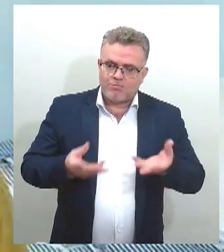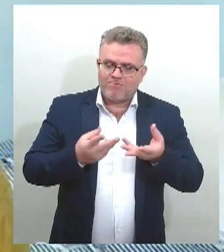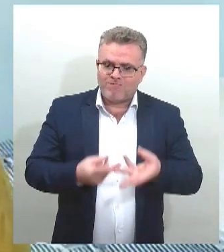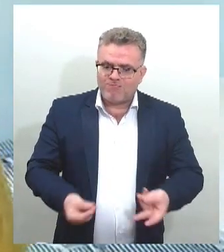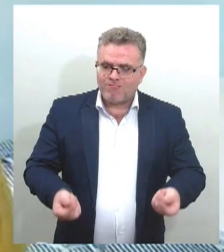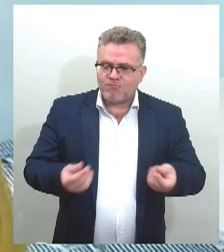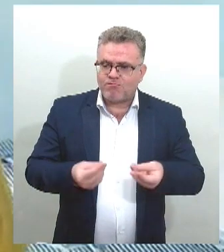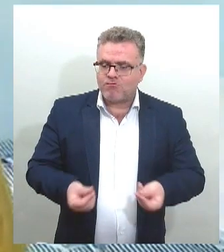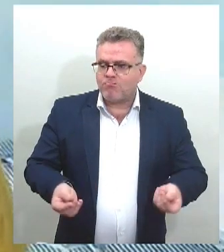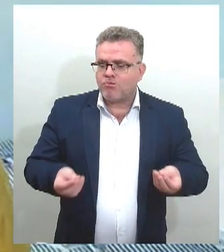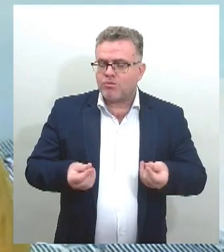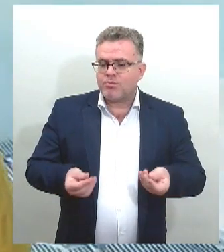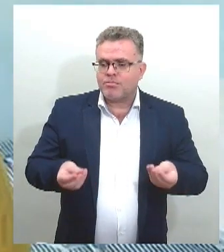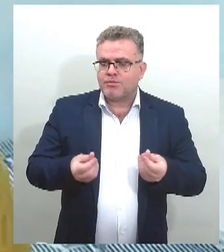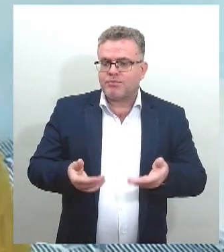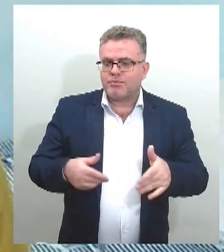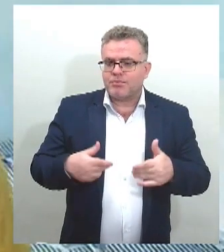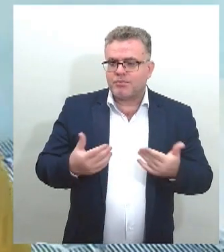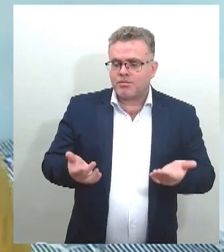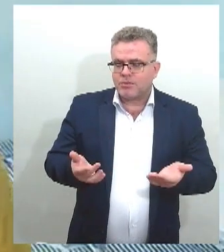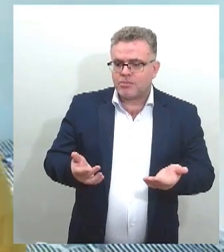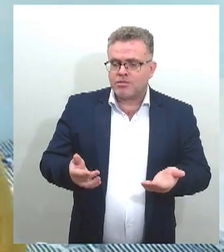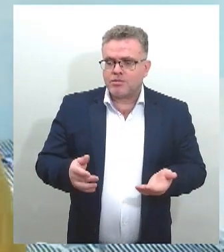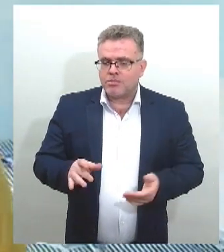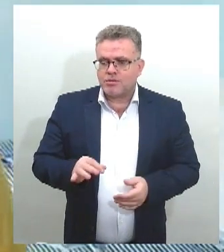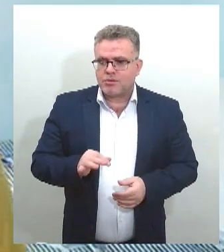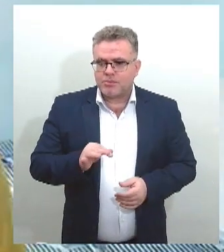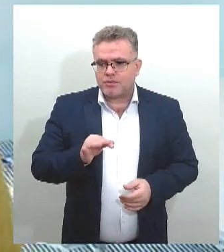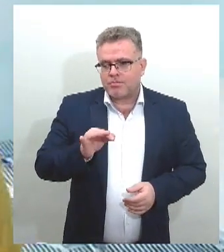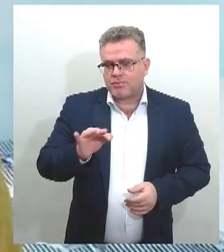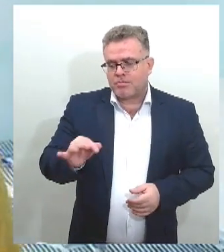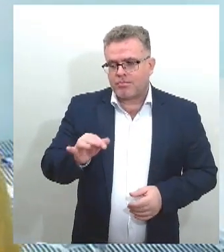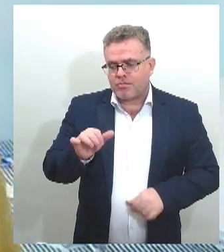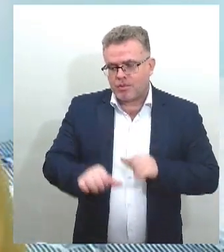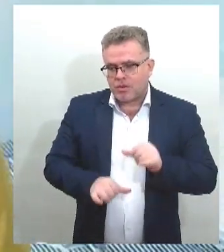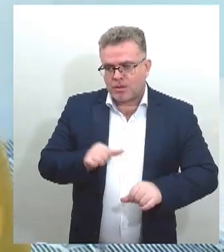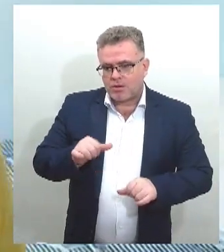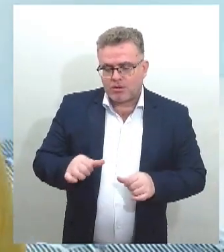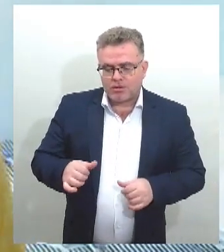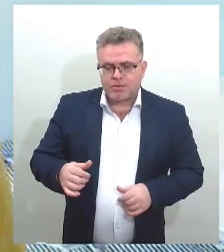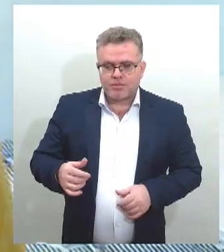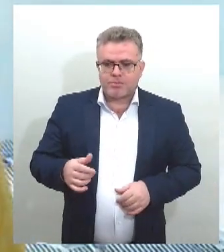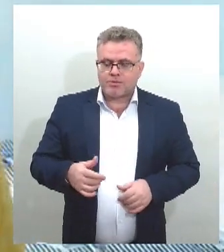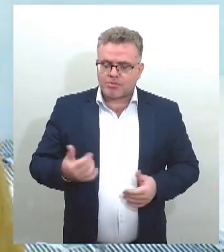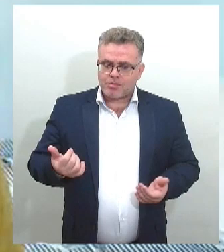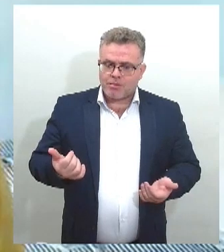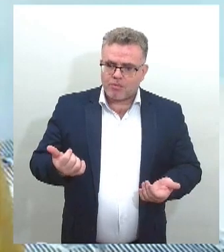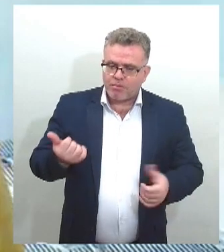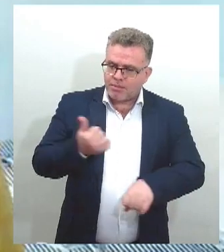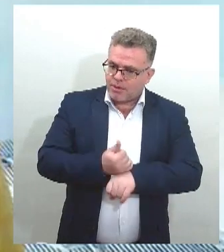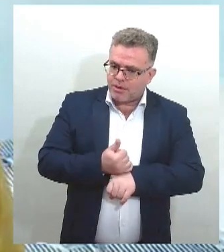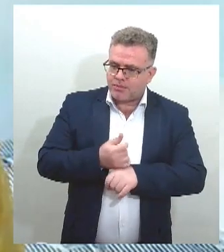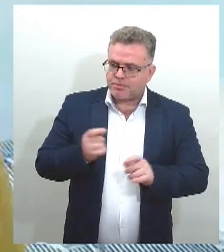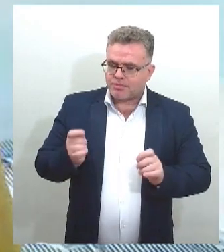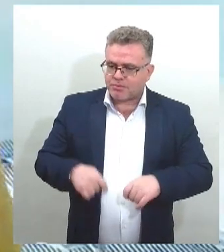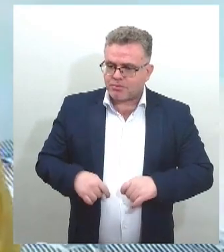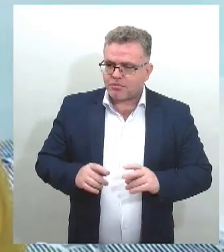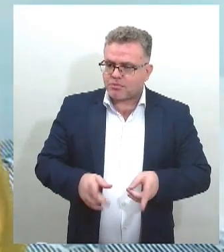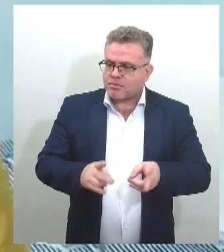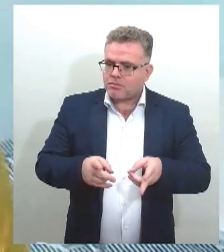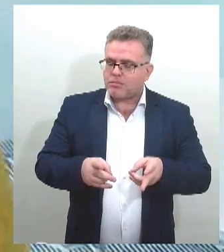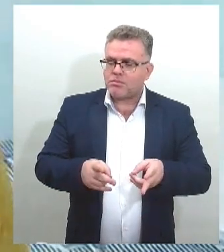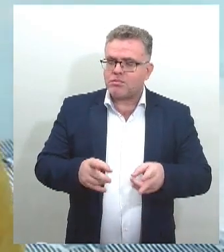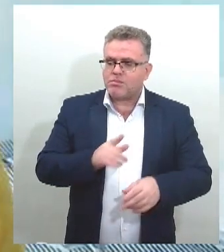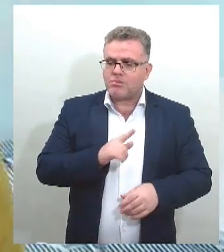que, quando foi instaurado o governo republicano, Sergipe logo aderiu ao governo.